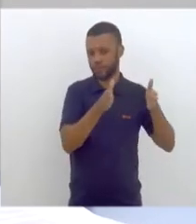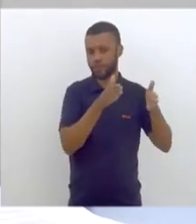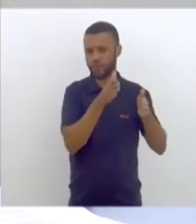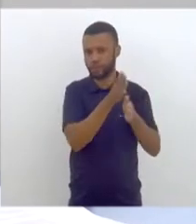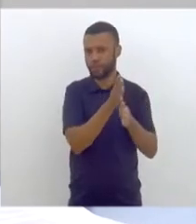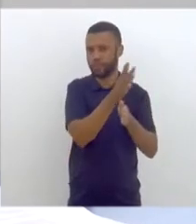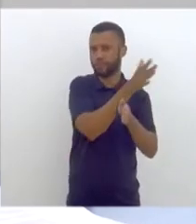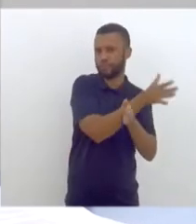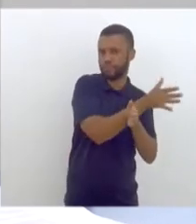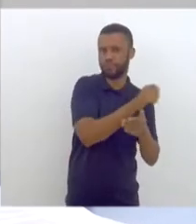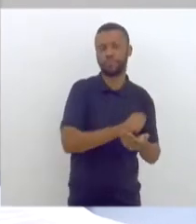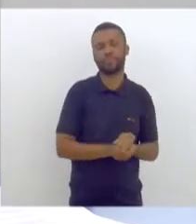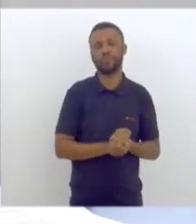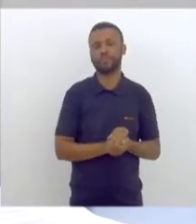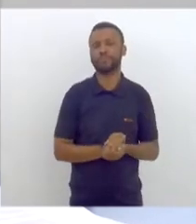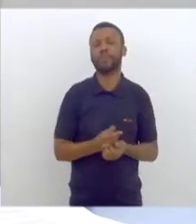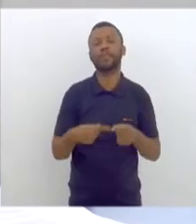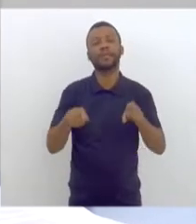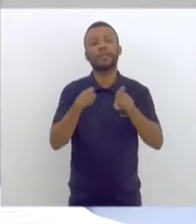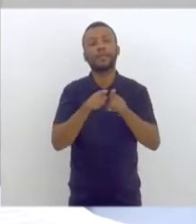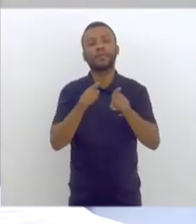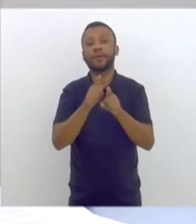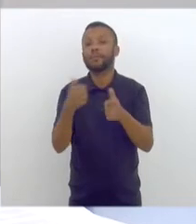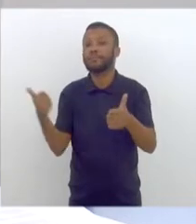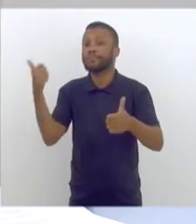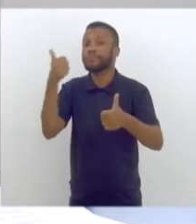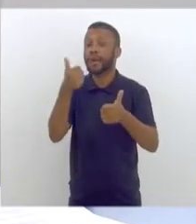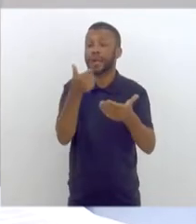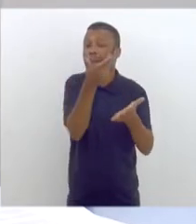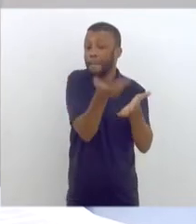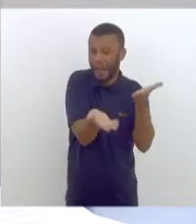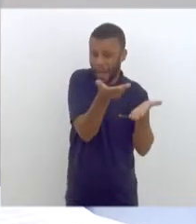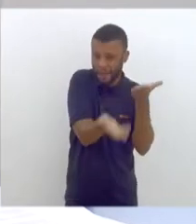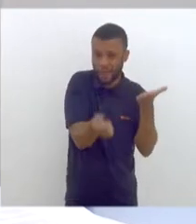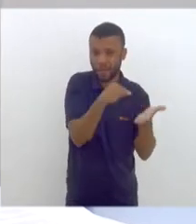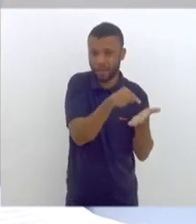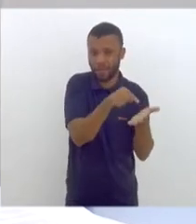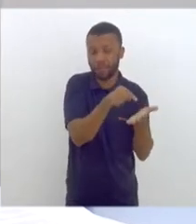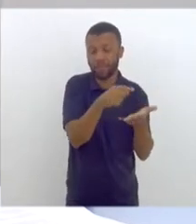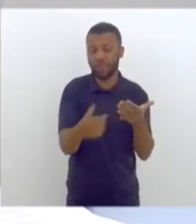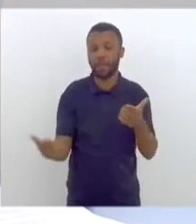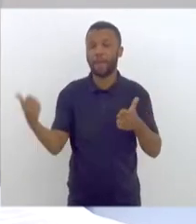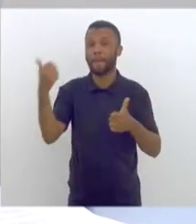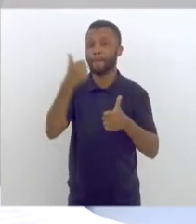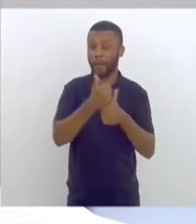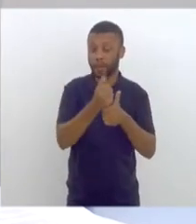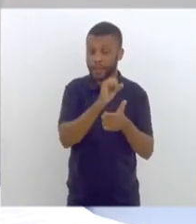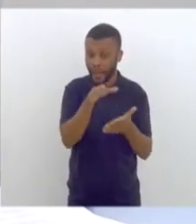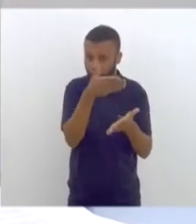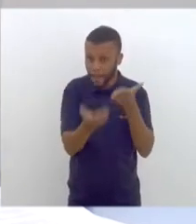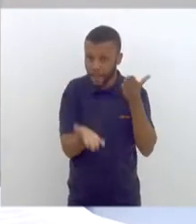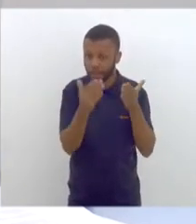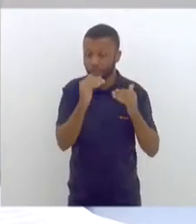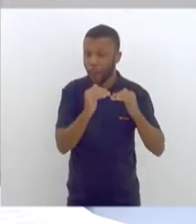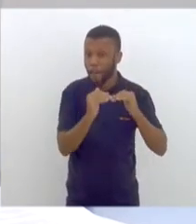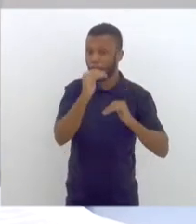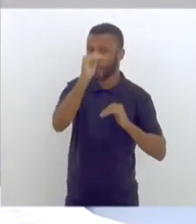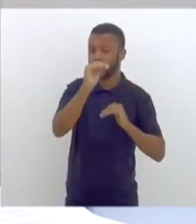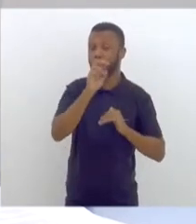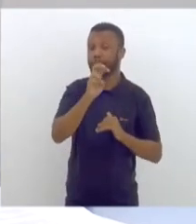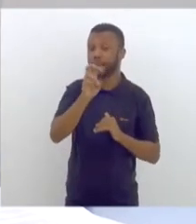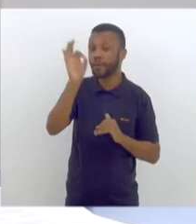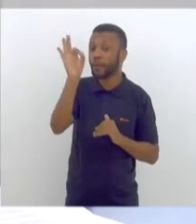e será compensado aquela perda que Seja superior a 5 pontos